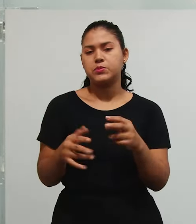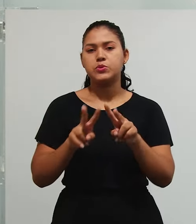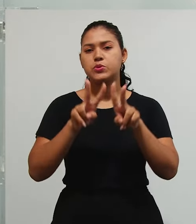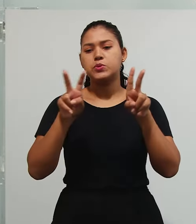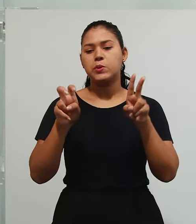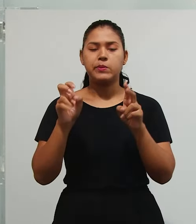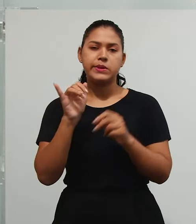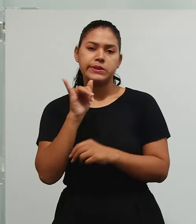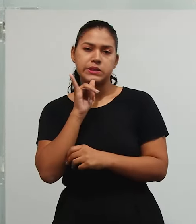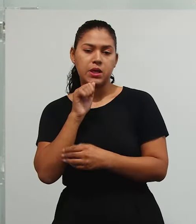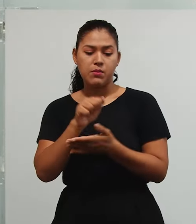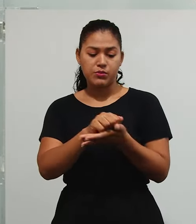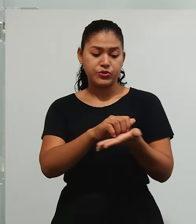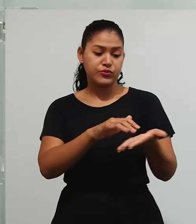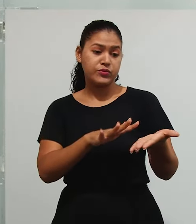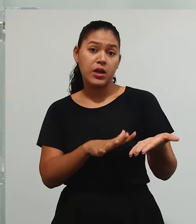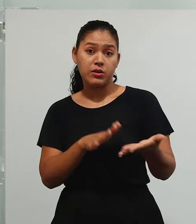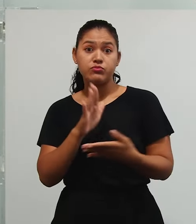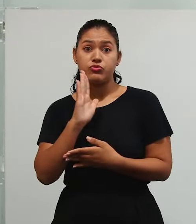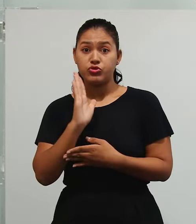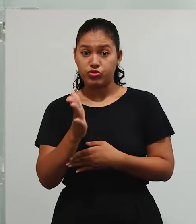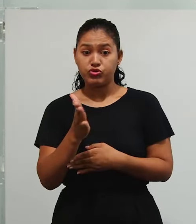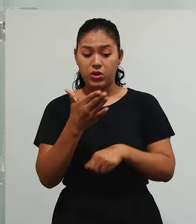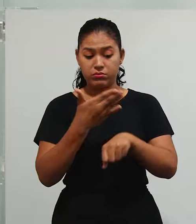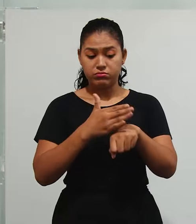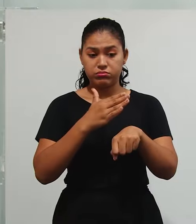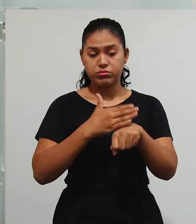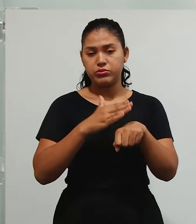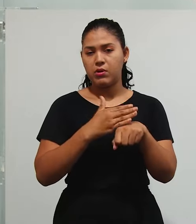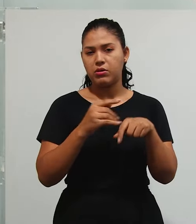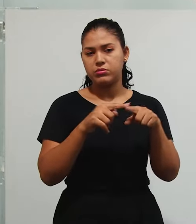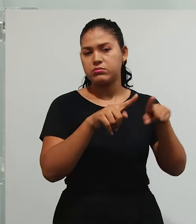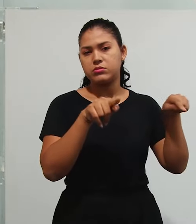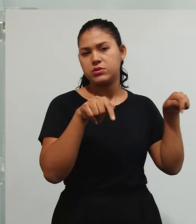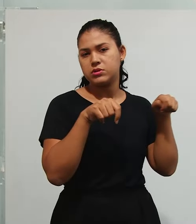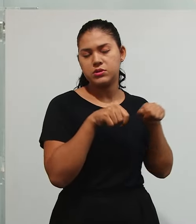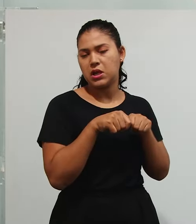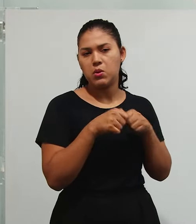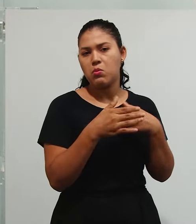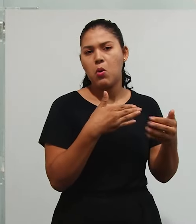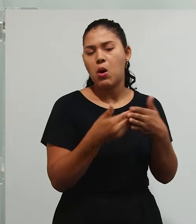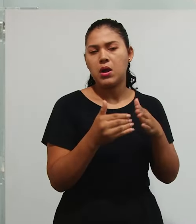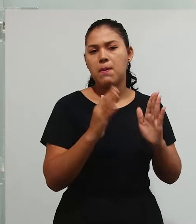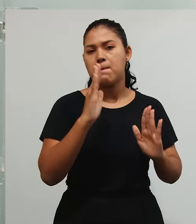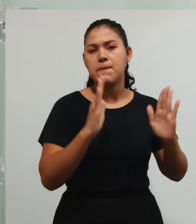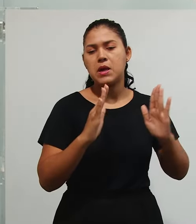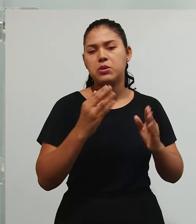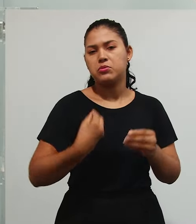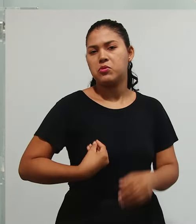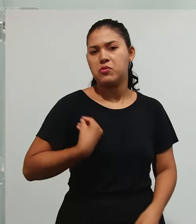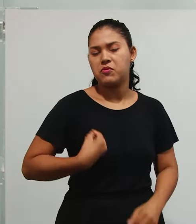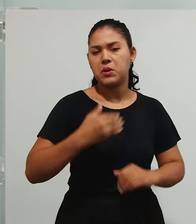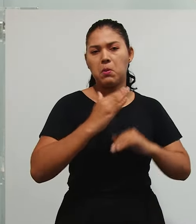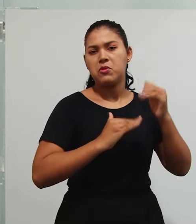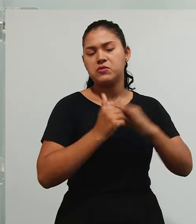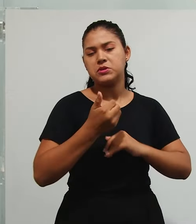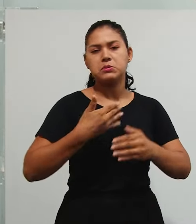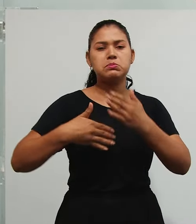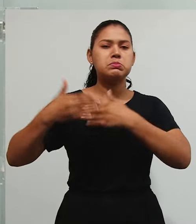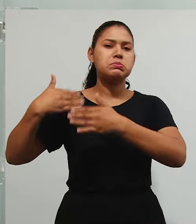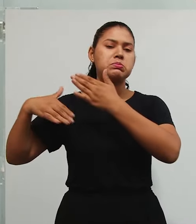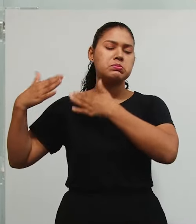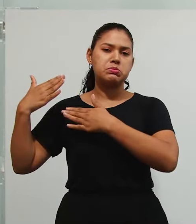atividade que ele realizou com a turma, em algum momento da vida profissional dele, sei lá, por exemplo, ele levou os alunos